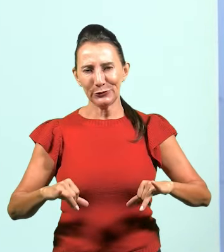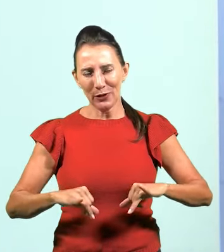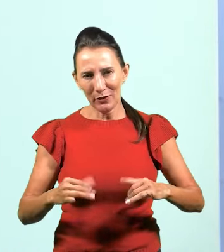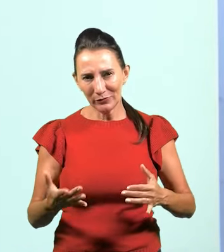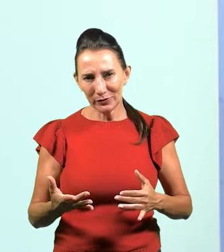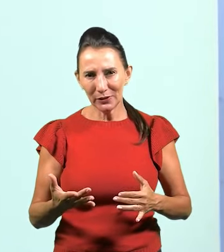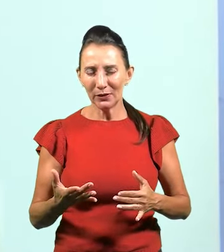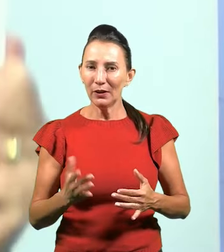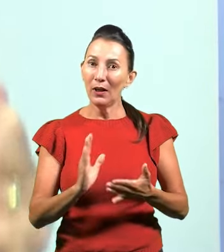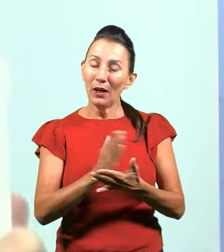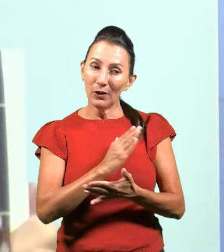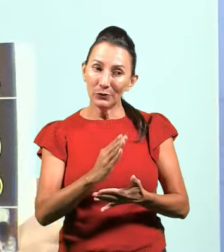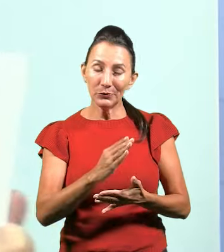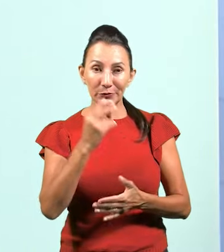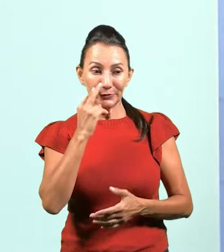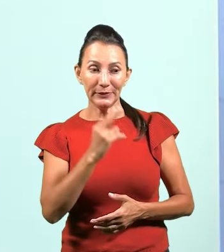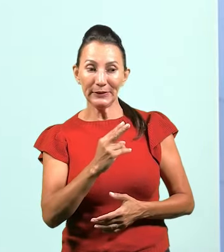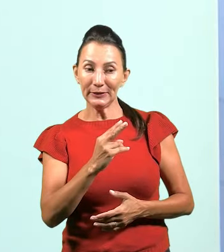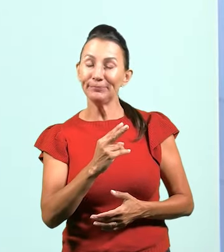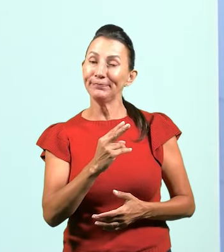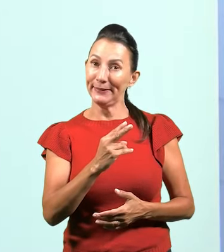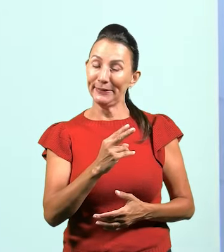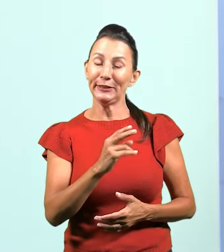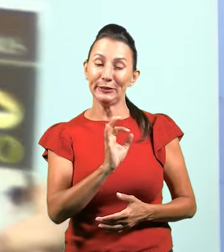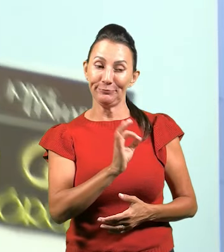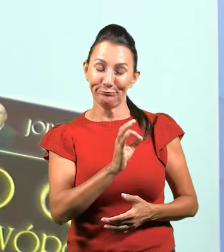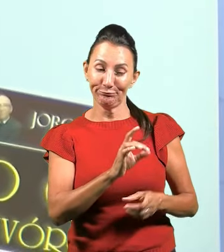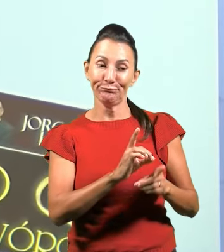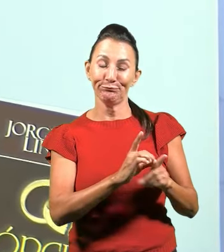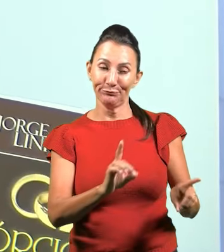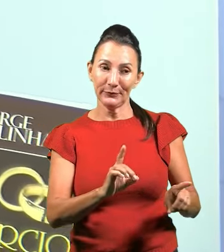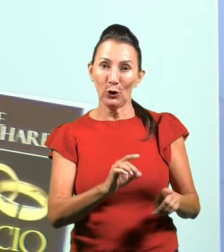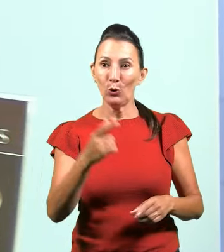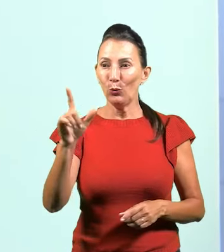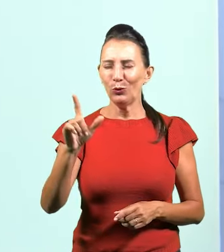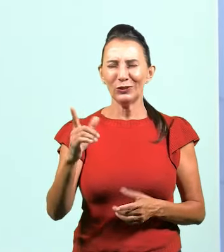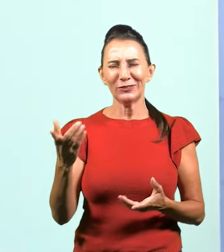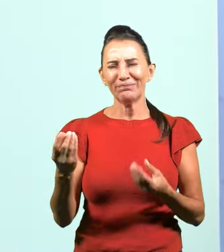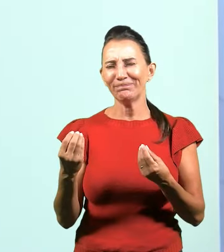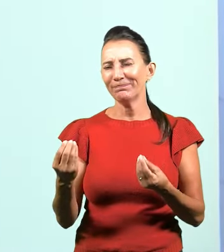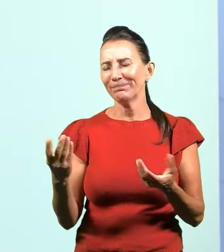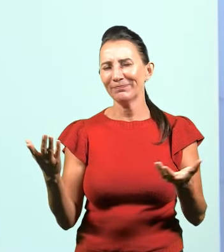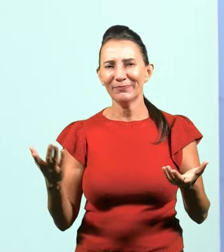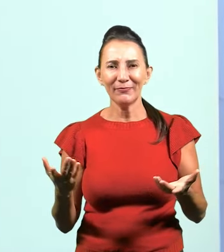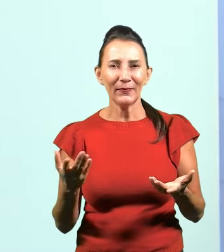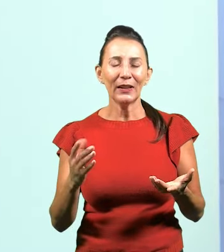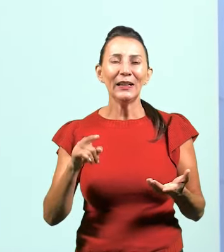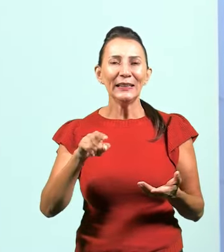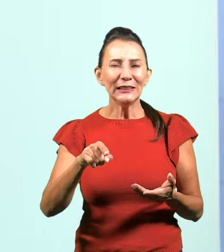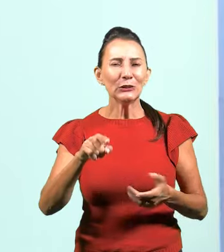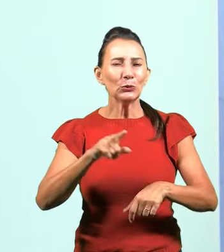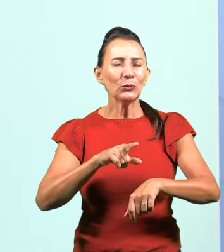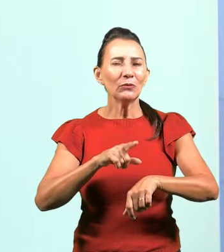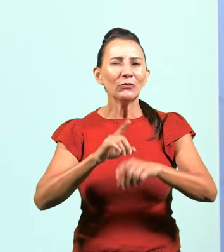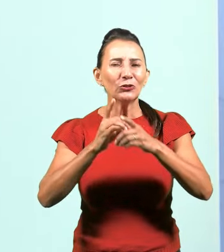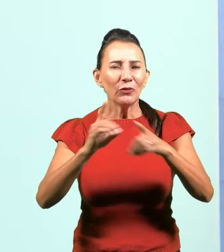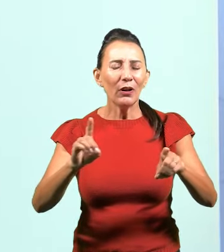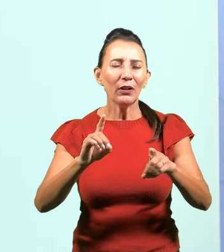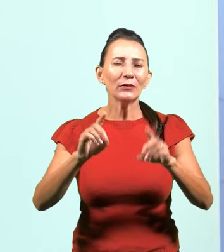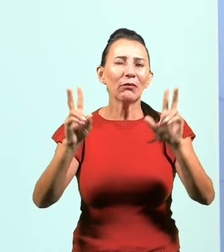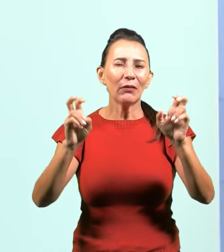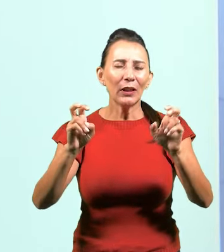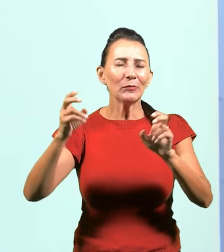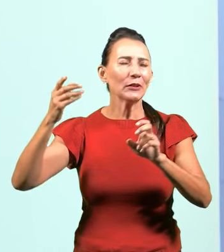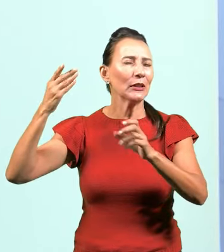tantas famílias. Alguns casos justificáveis, outros não justificáveis, mas era um assunto desde os dias do